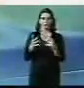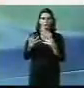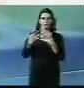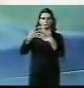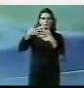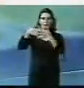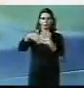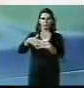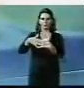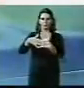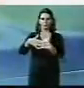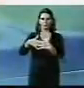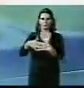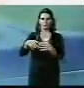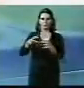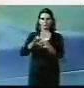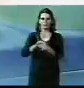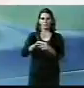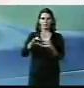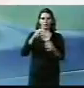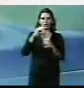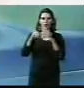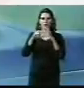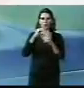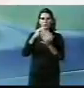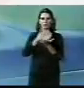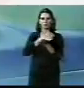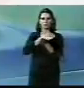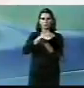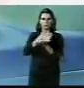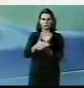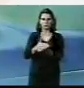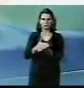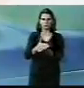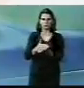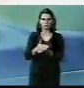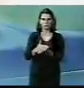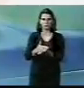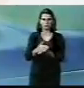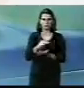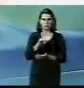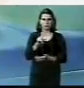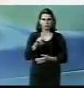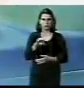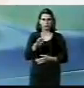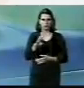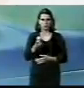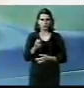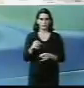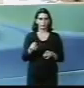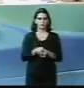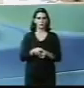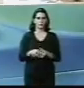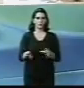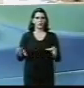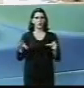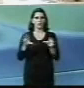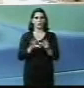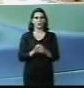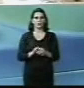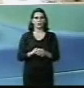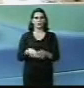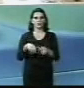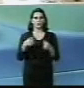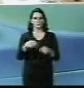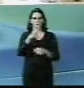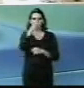intermediar, então, a conexão de origem, que é, no caso da máquina cliente, com a conexão do servidor de